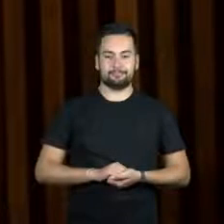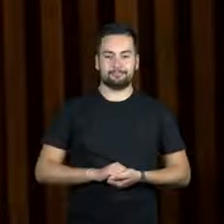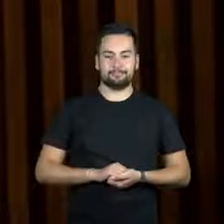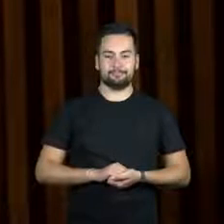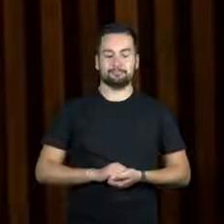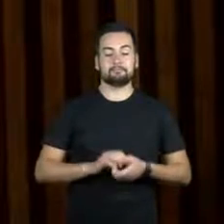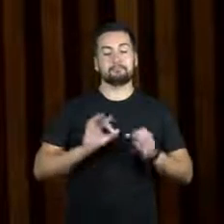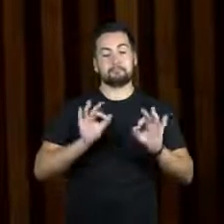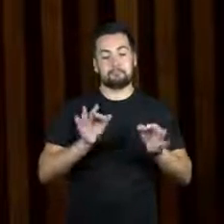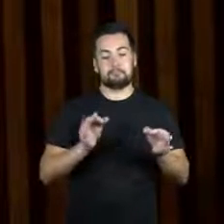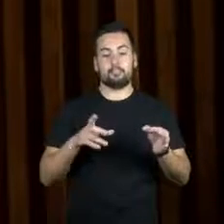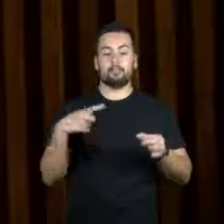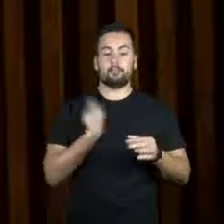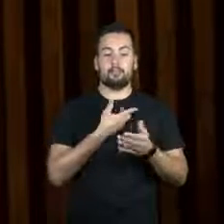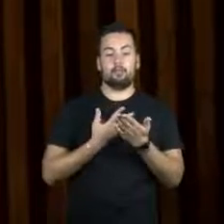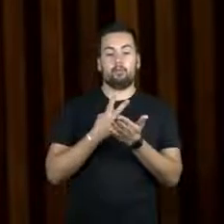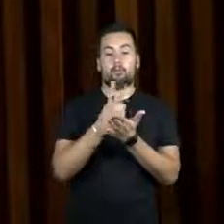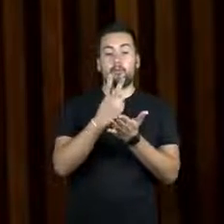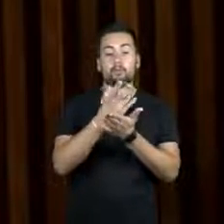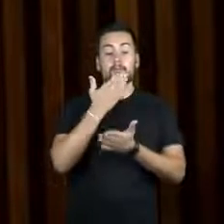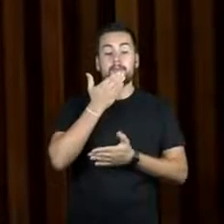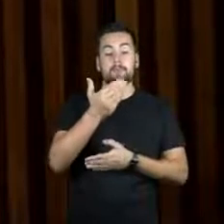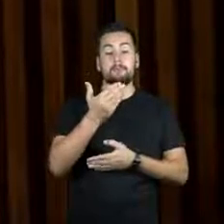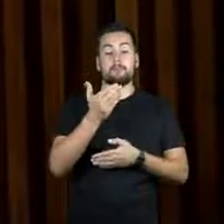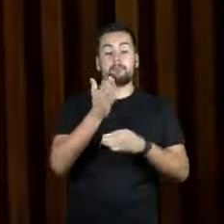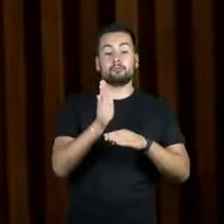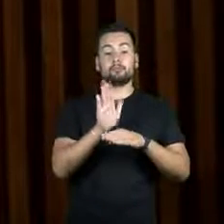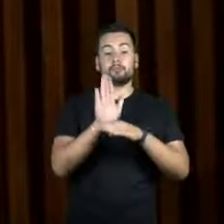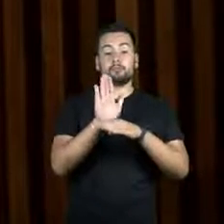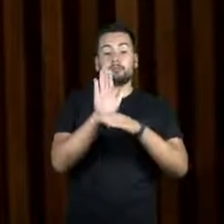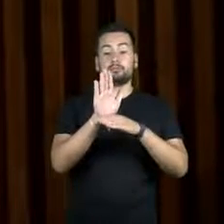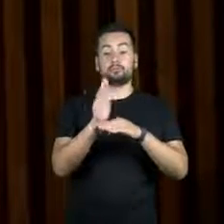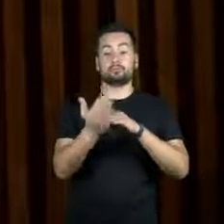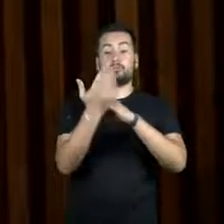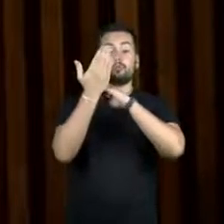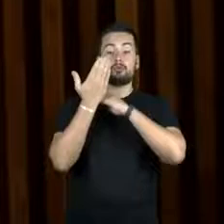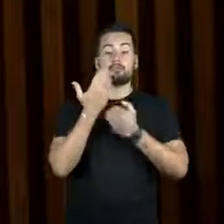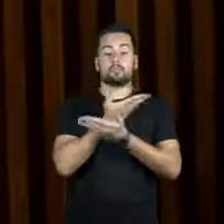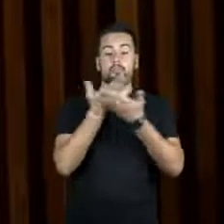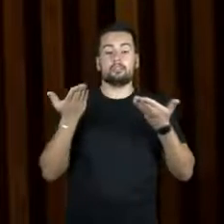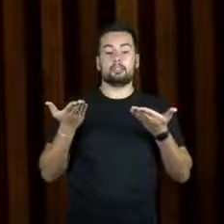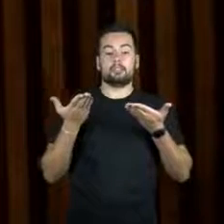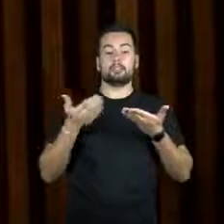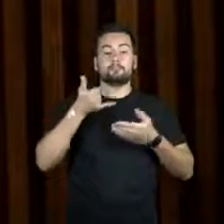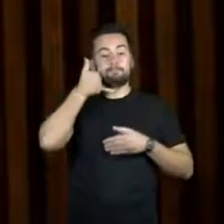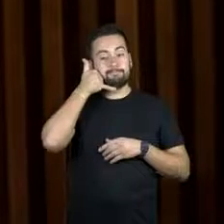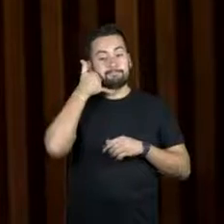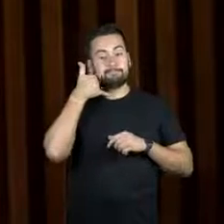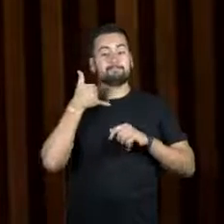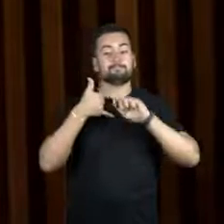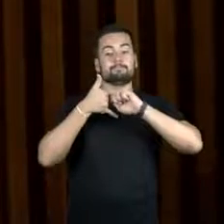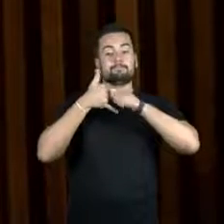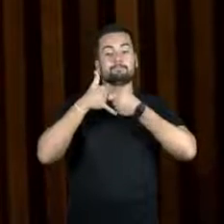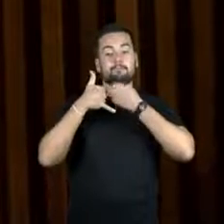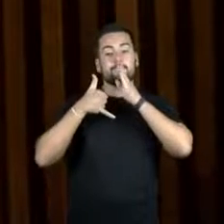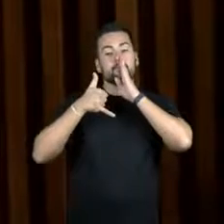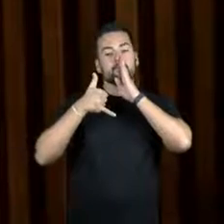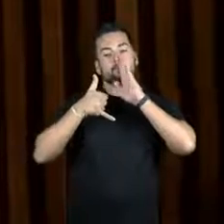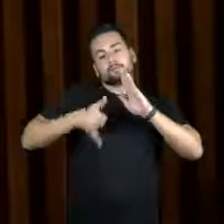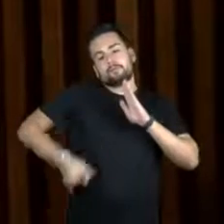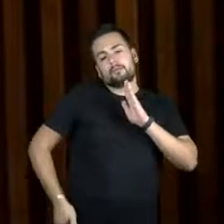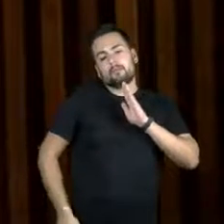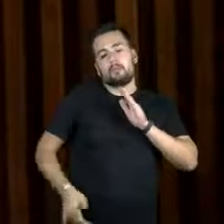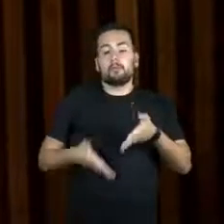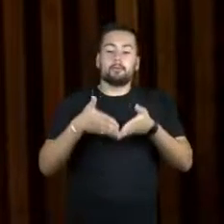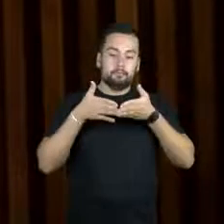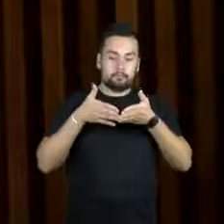É isso. Dando continuidade, solicitamos a colaboração de todos aqui presentes em manterem seus celulares no modo silencioso.